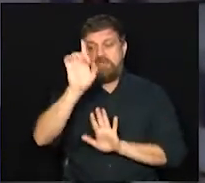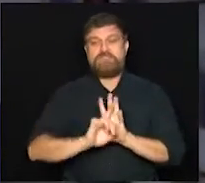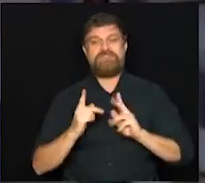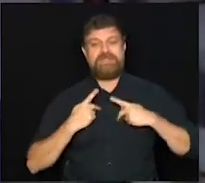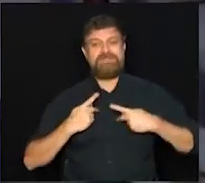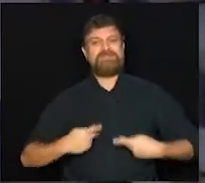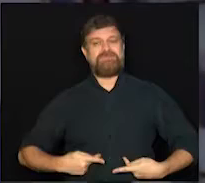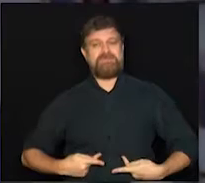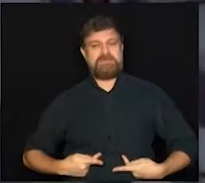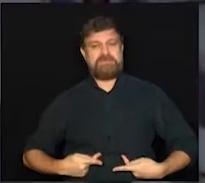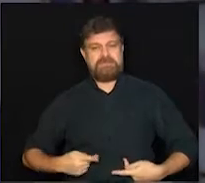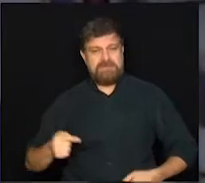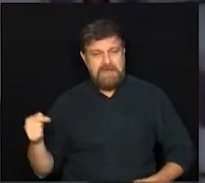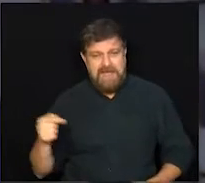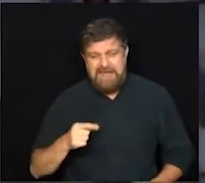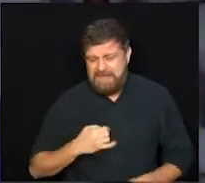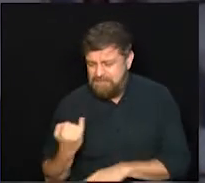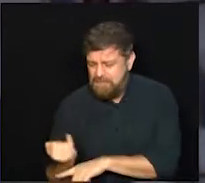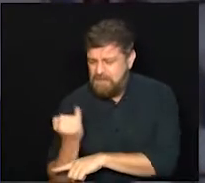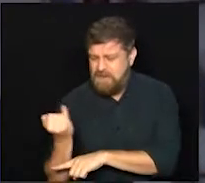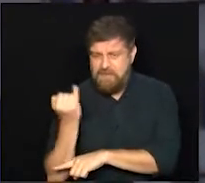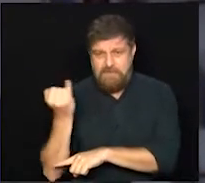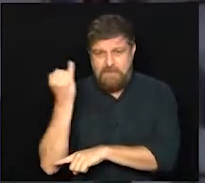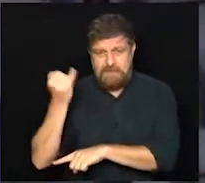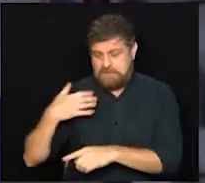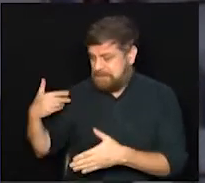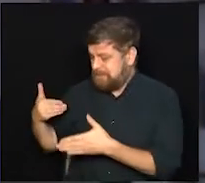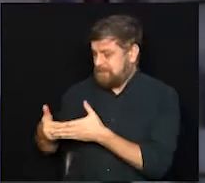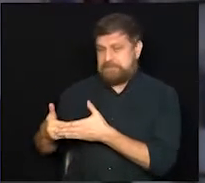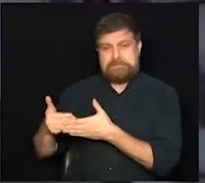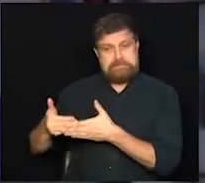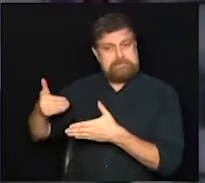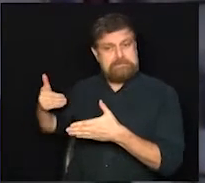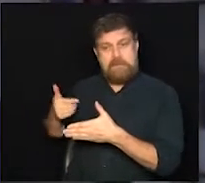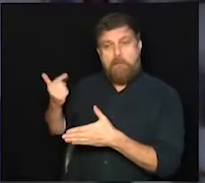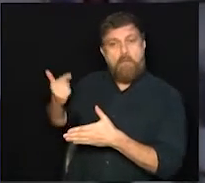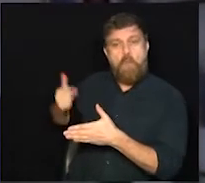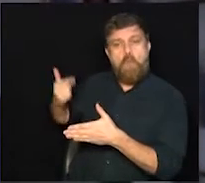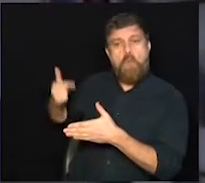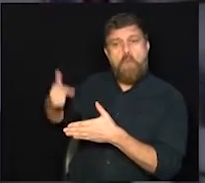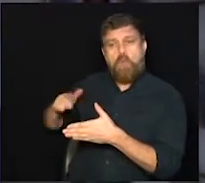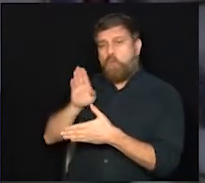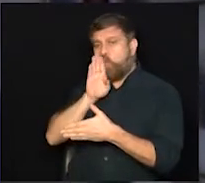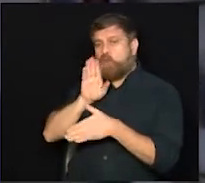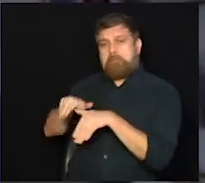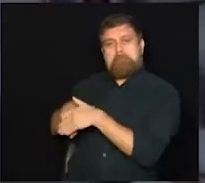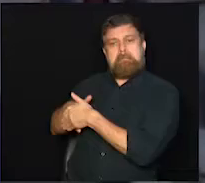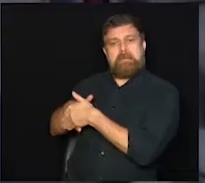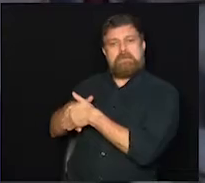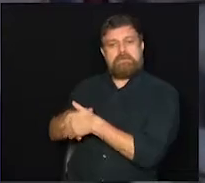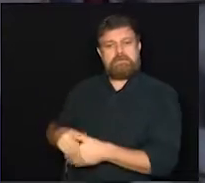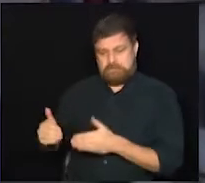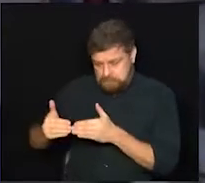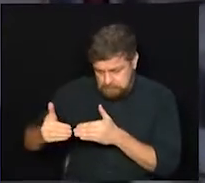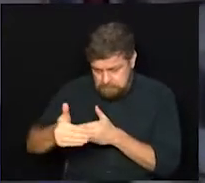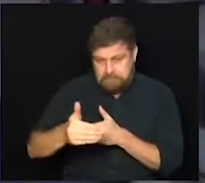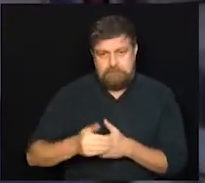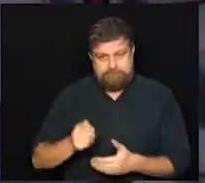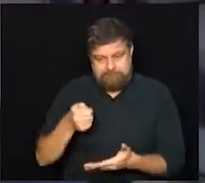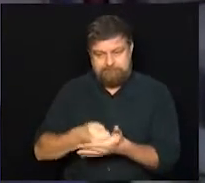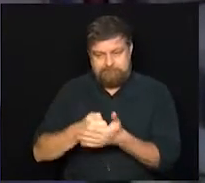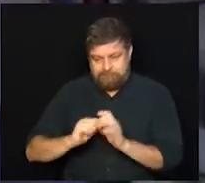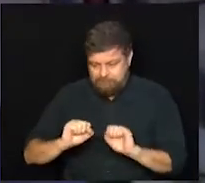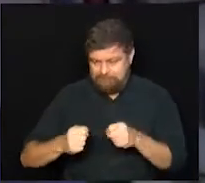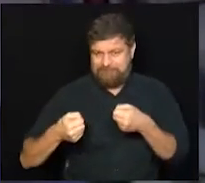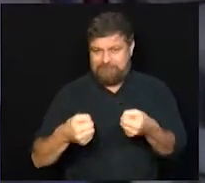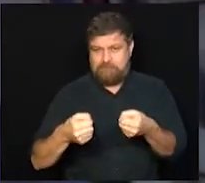Né? Isso é um passo extremamente importante, porque até então não se falava em relação a isso. E nós vamos ter, muitos anos